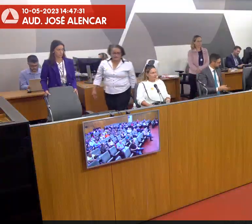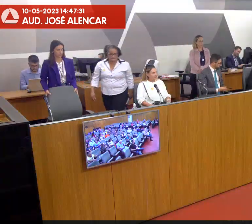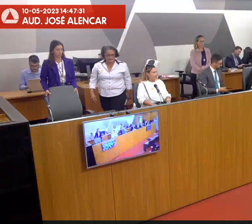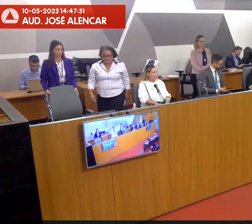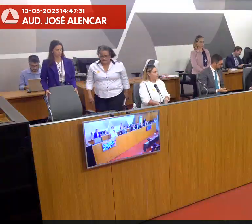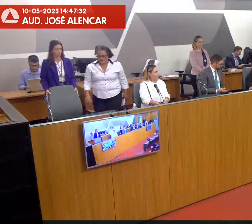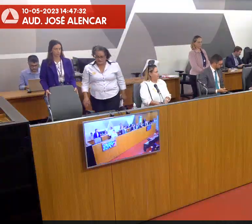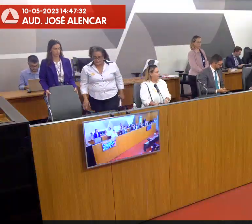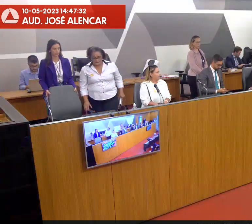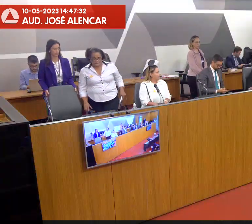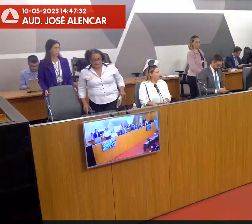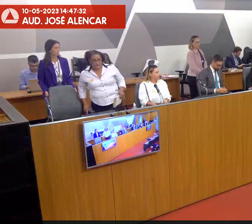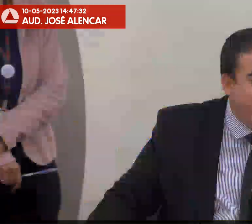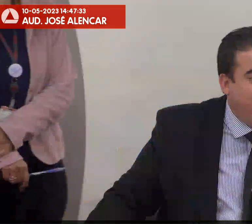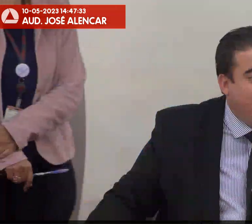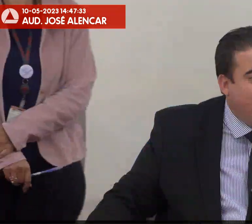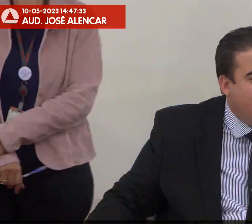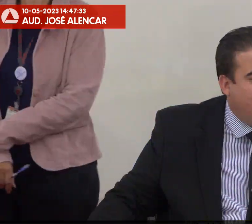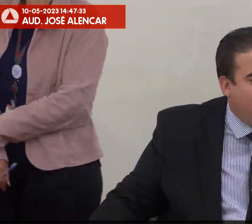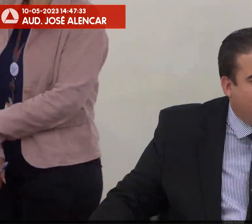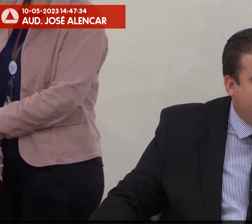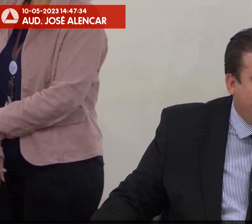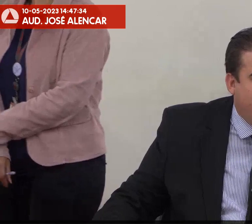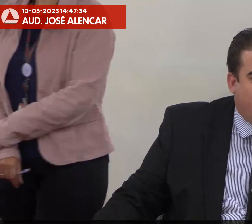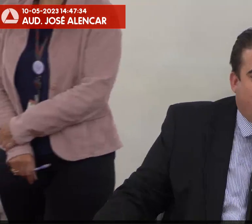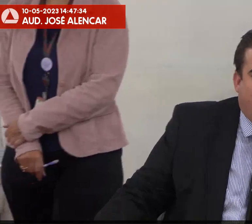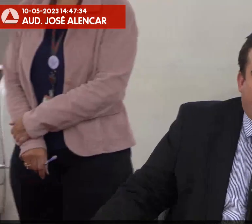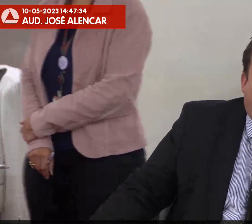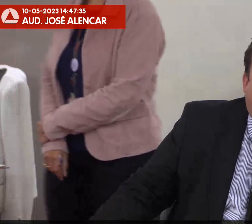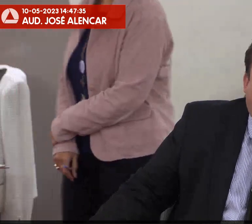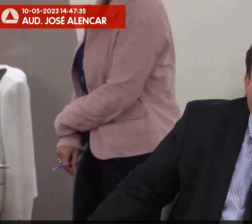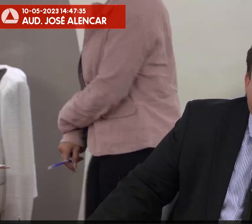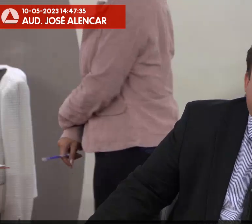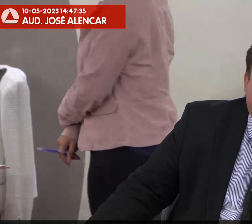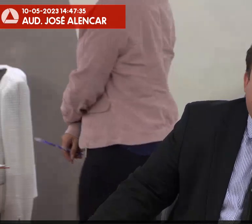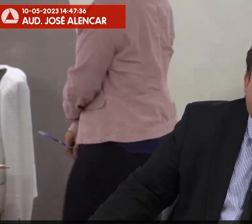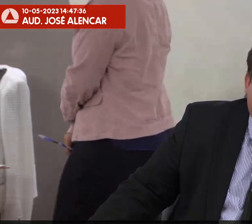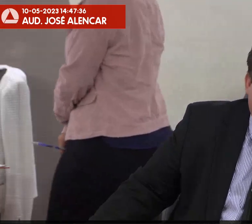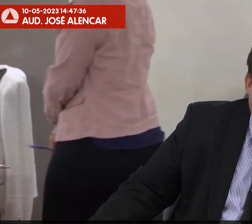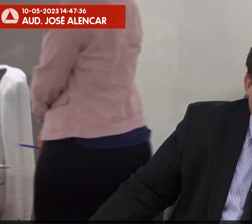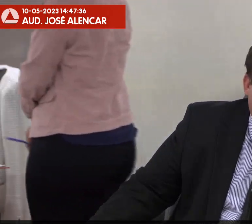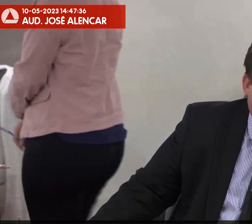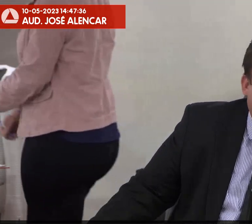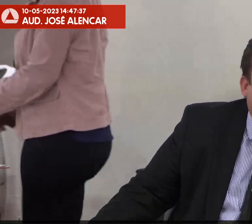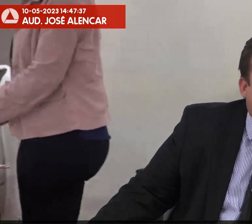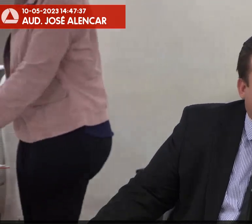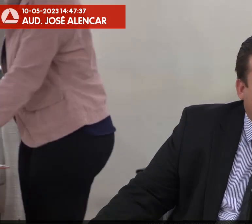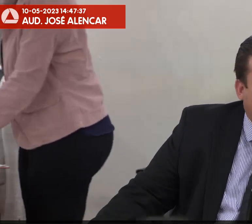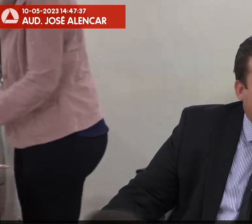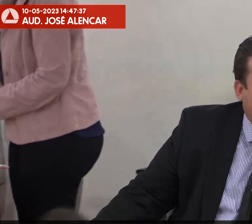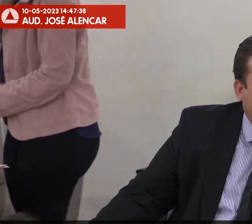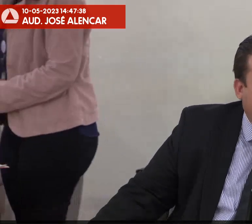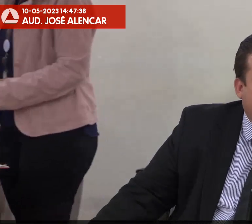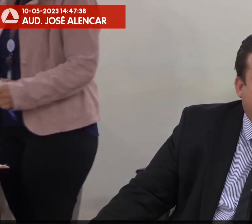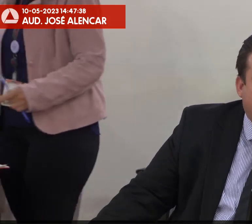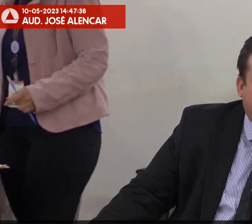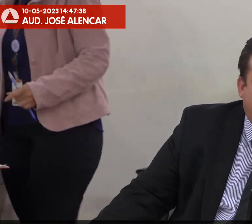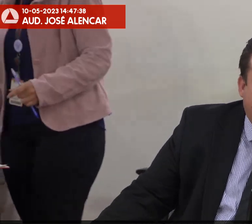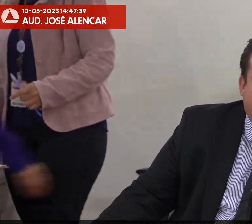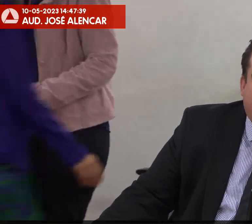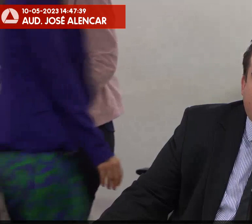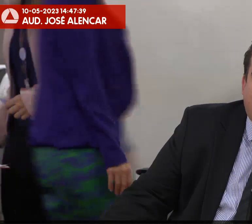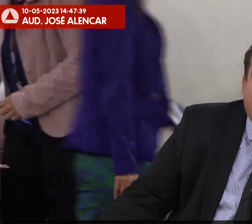pessoal hoje estamos debatendo é uma audiência pública para cobrar o direito de vocês consumidores